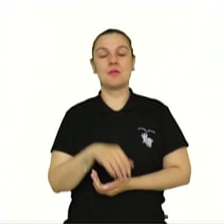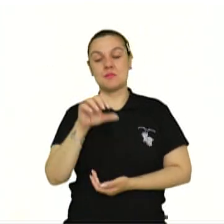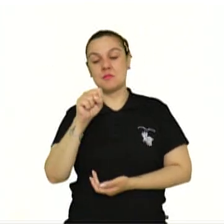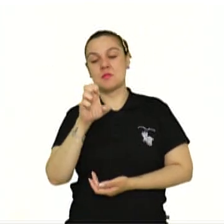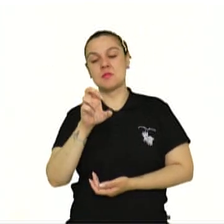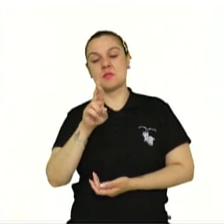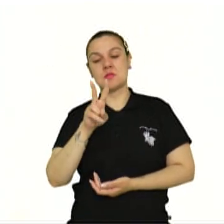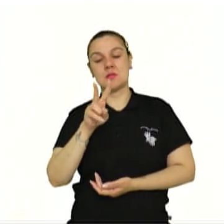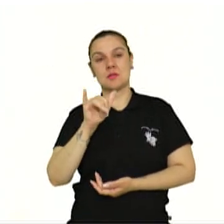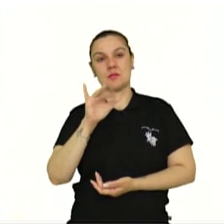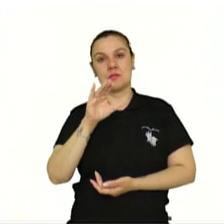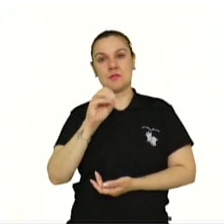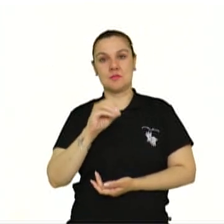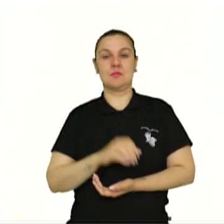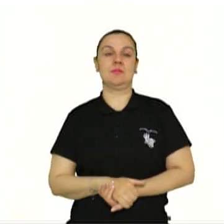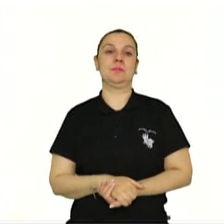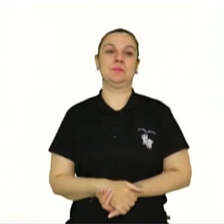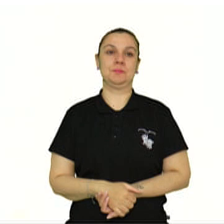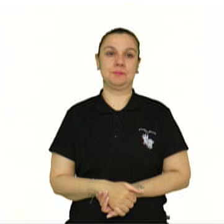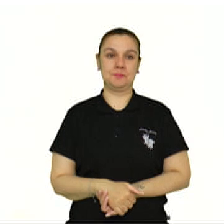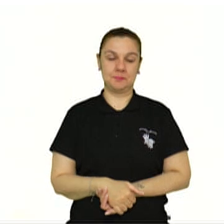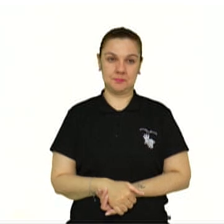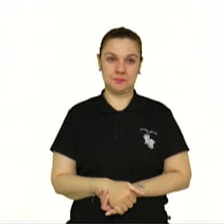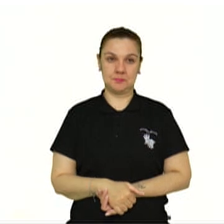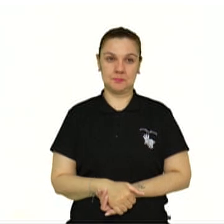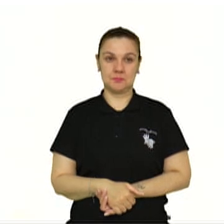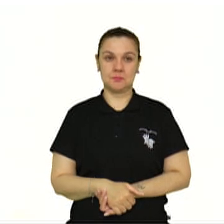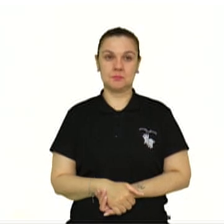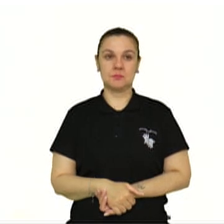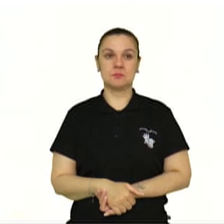vocês de uma pessoa sacando, ó.